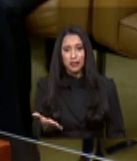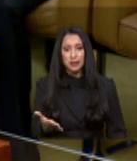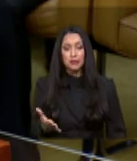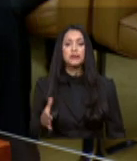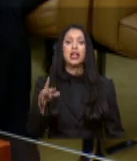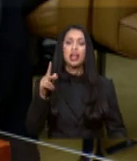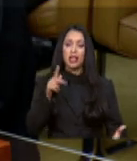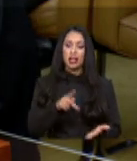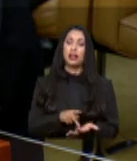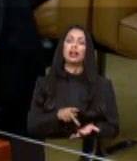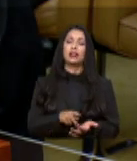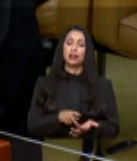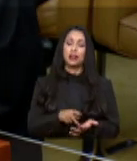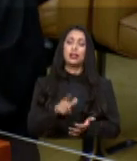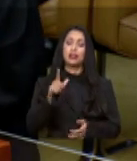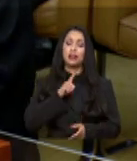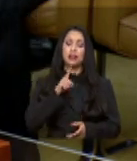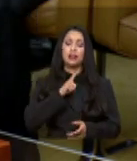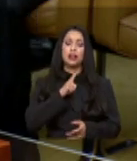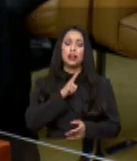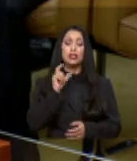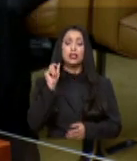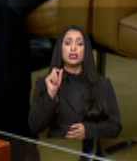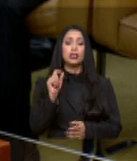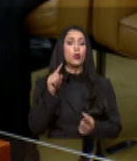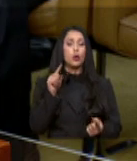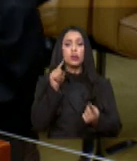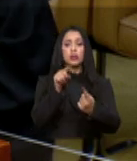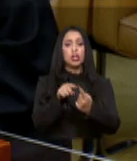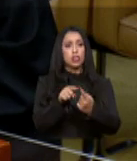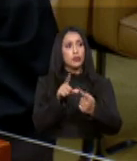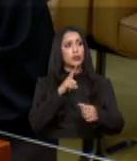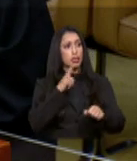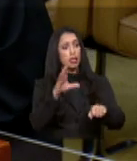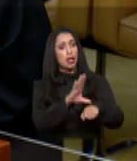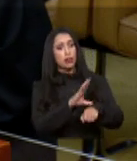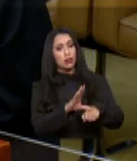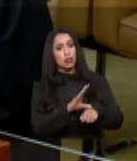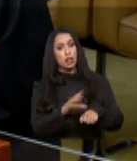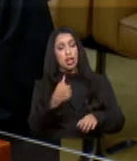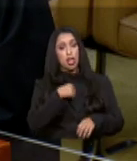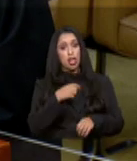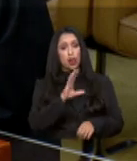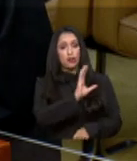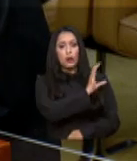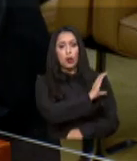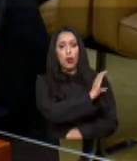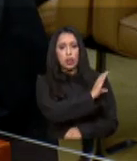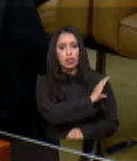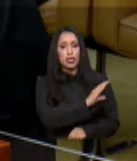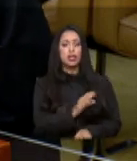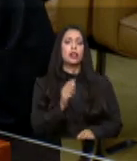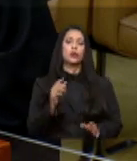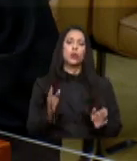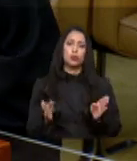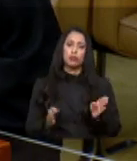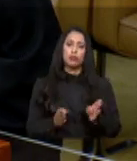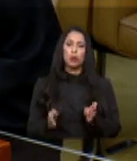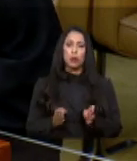realidade nossa no rumo que a nossa Constituição estabelece. Tive a oportunidade de coordenar, por um período curto, mas